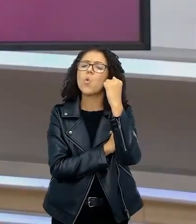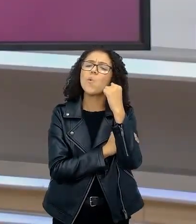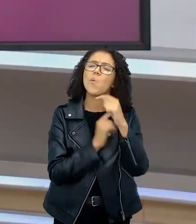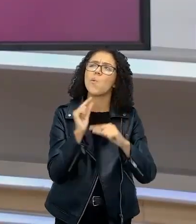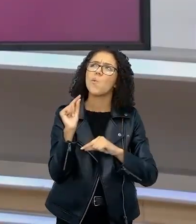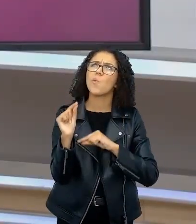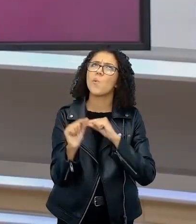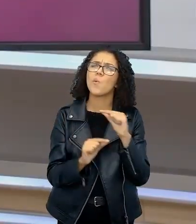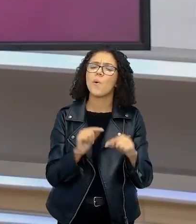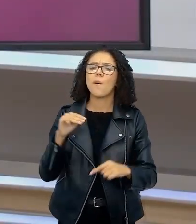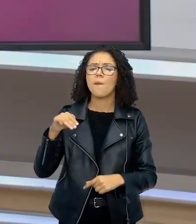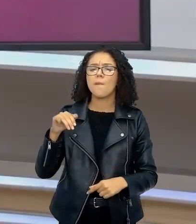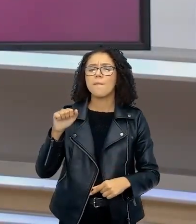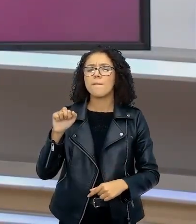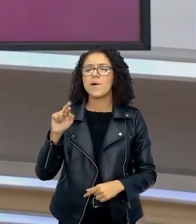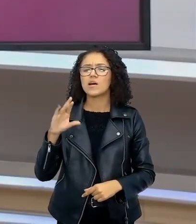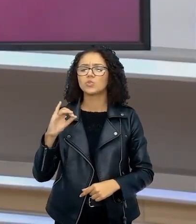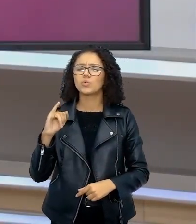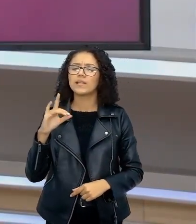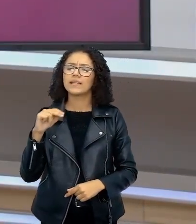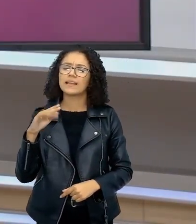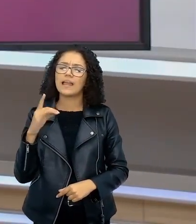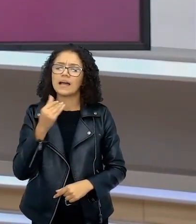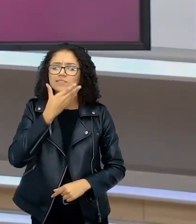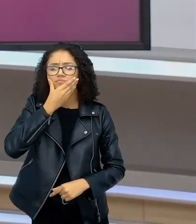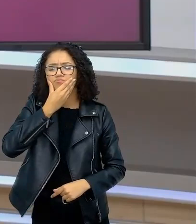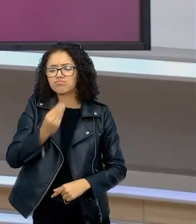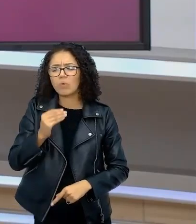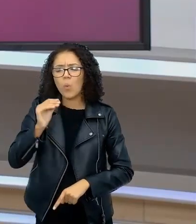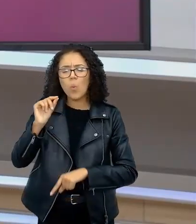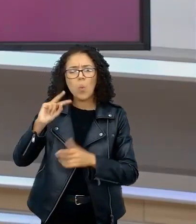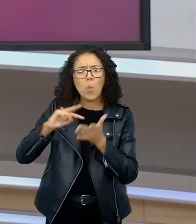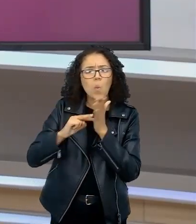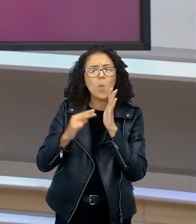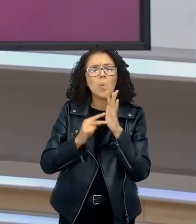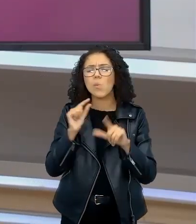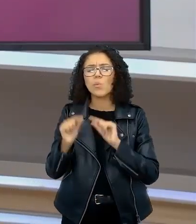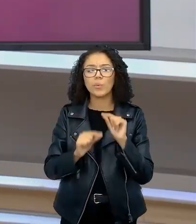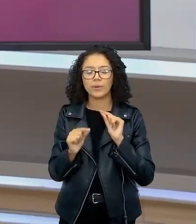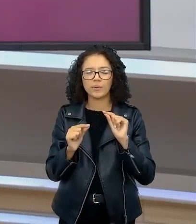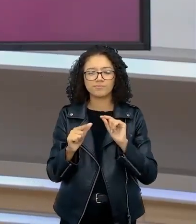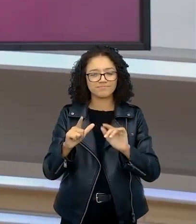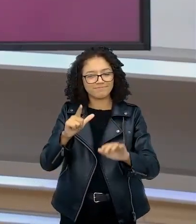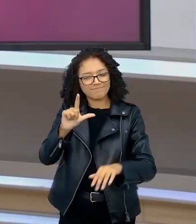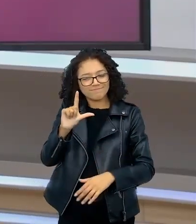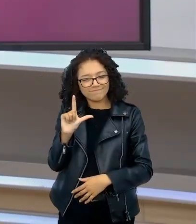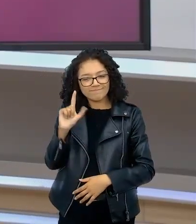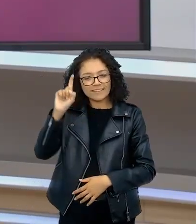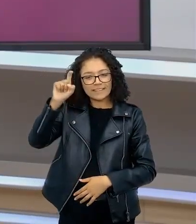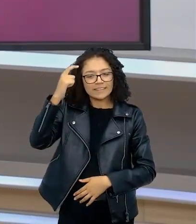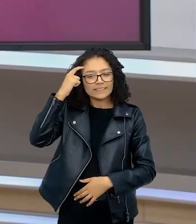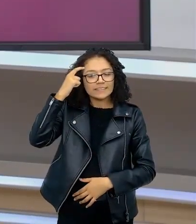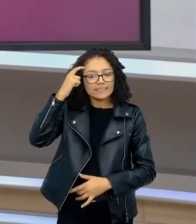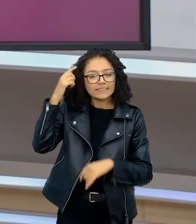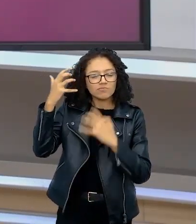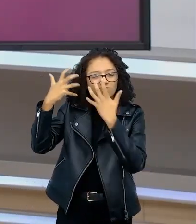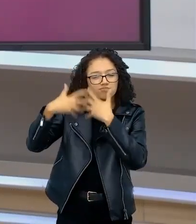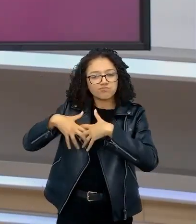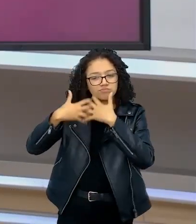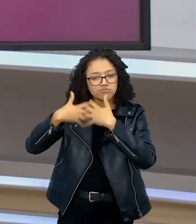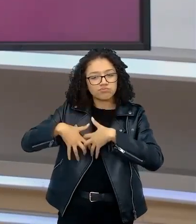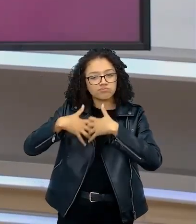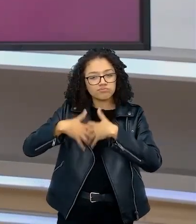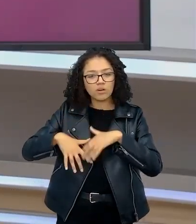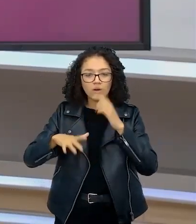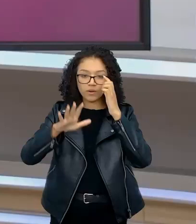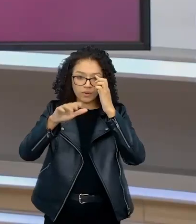Qual que é a diferença entre essas duas palavras? Antes da gente começar, eu queria trazer uma reflexão para vocês. A gente